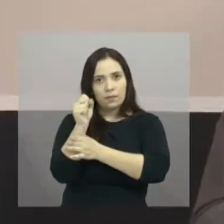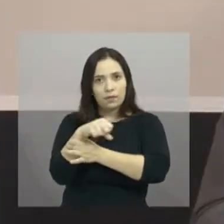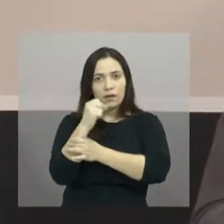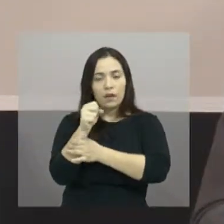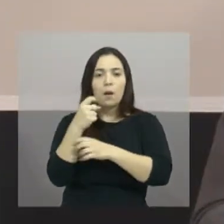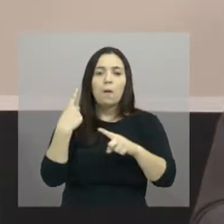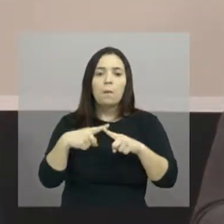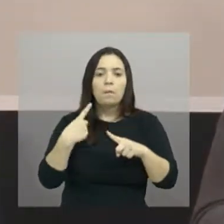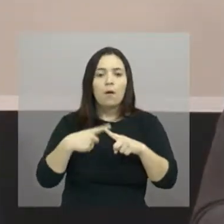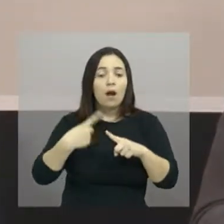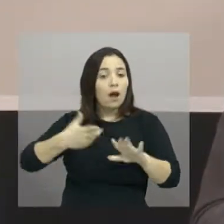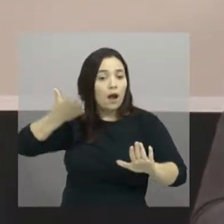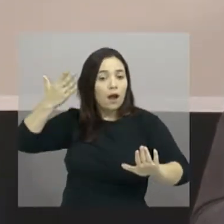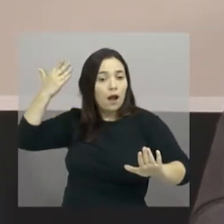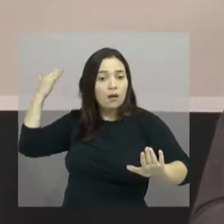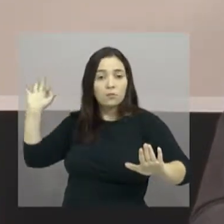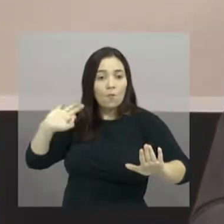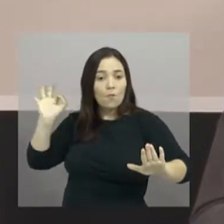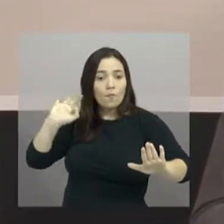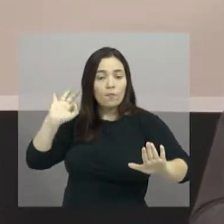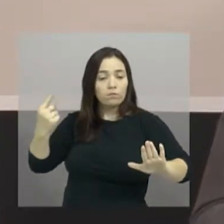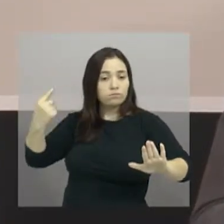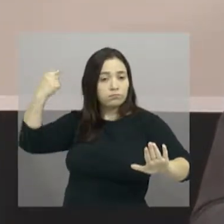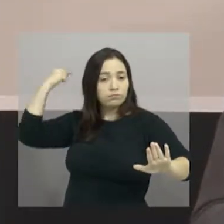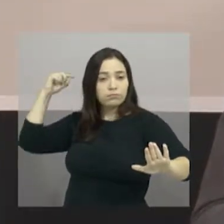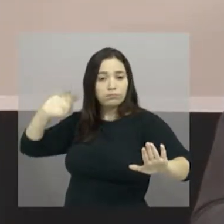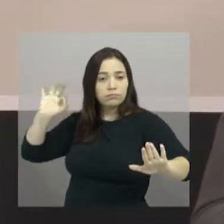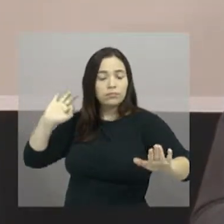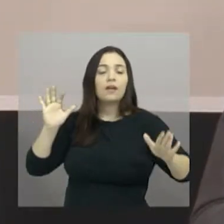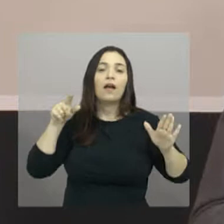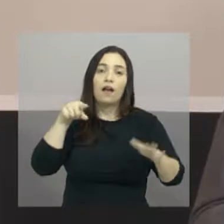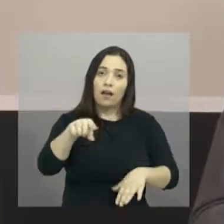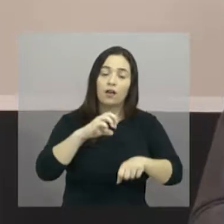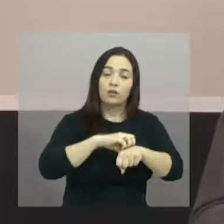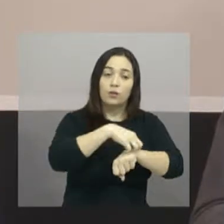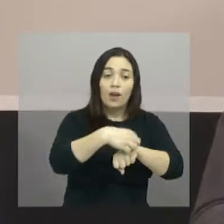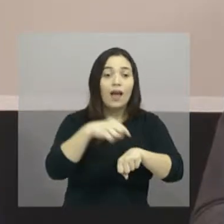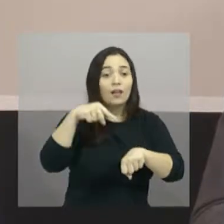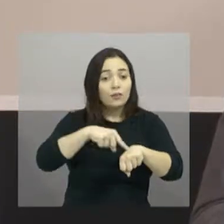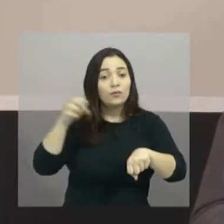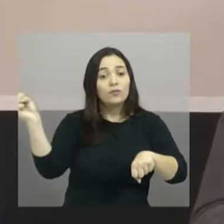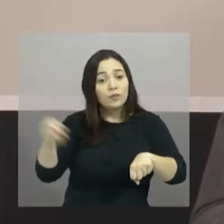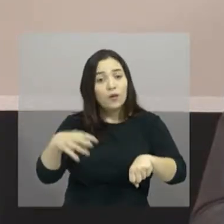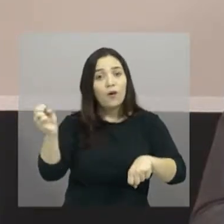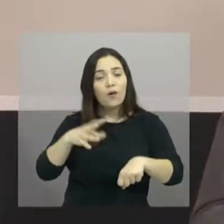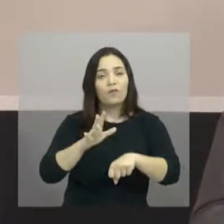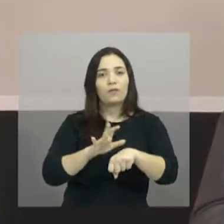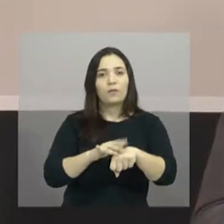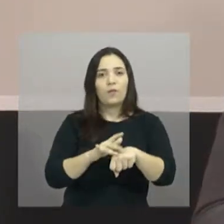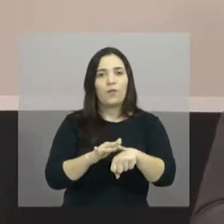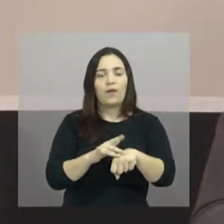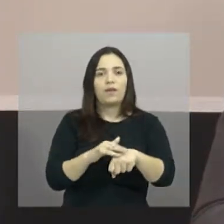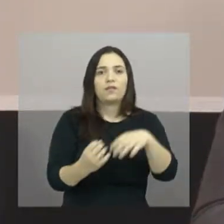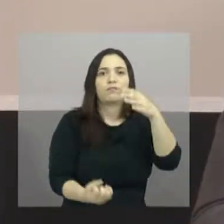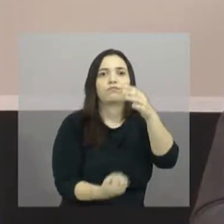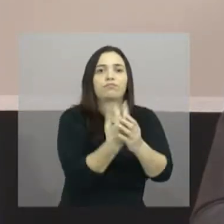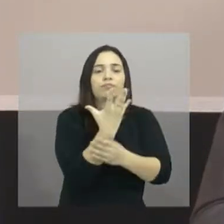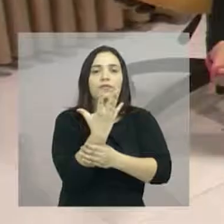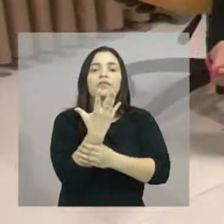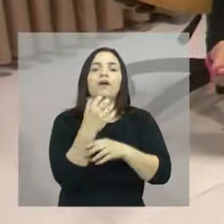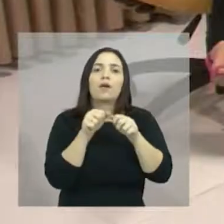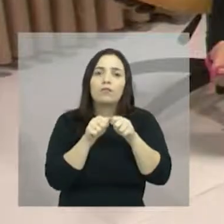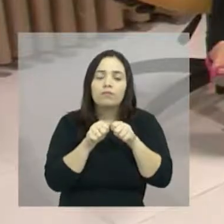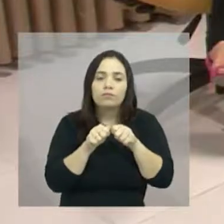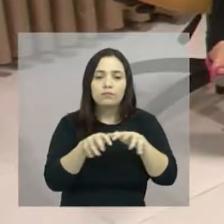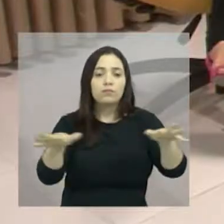que que isso nunca tinha sido feito antes? Como eu disse aqui, a chikungunya ela é nova, a repercussão do quadro ainda é novo. A